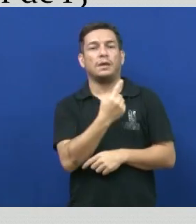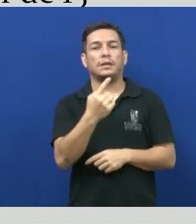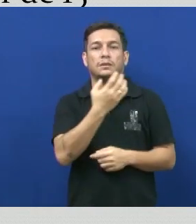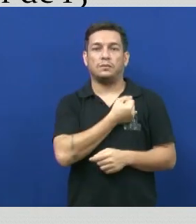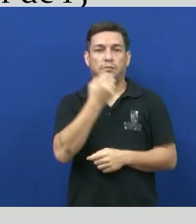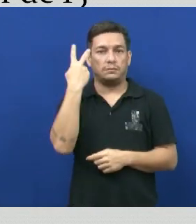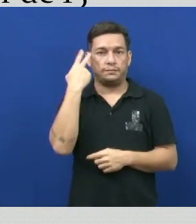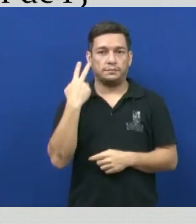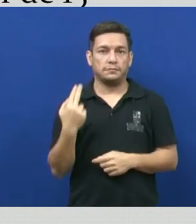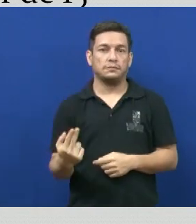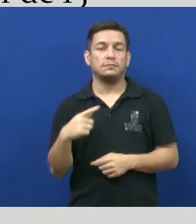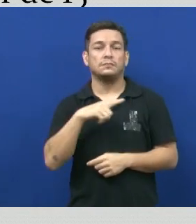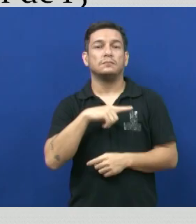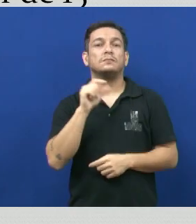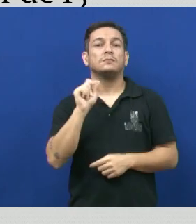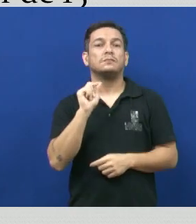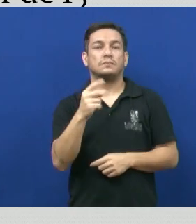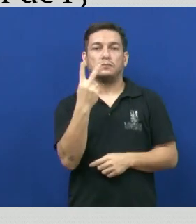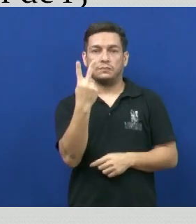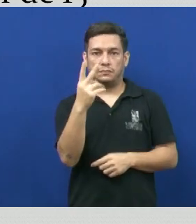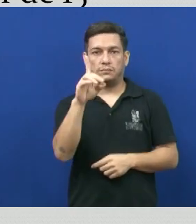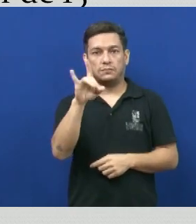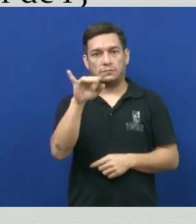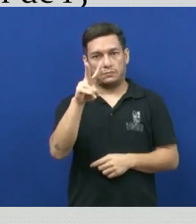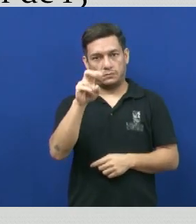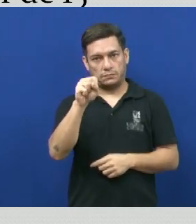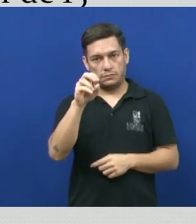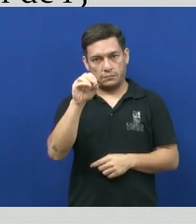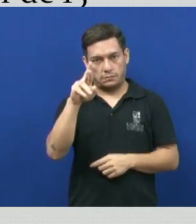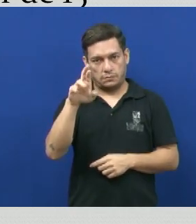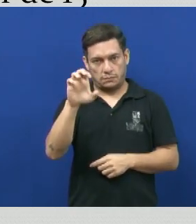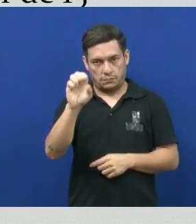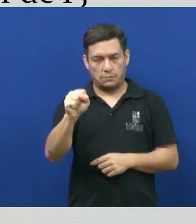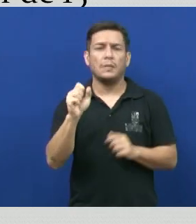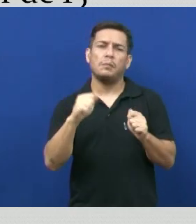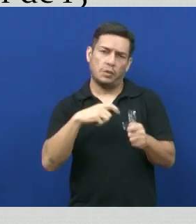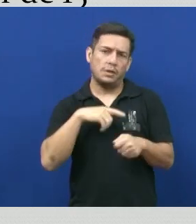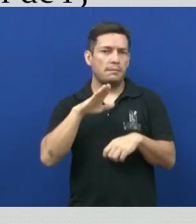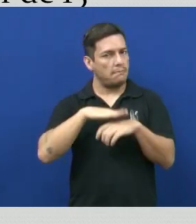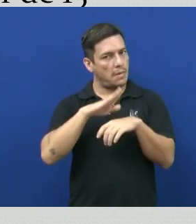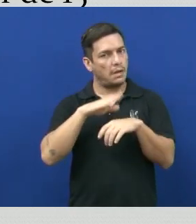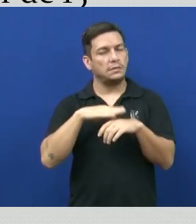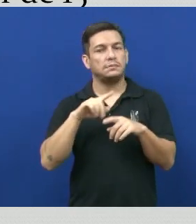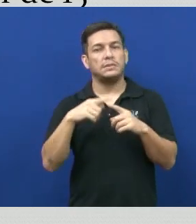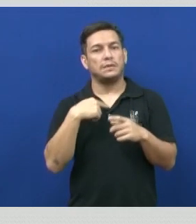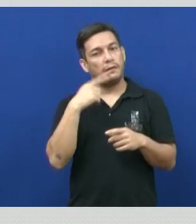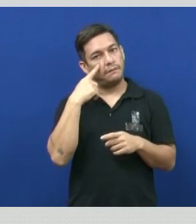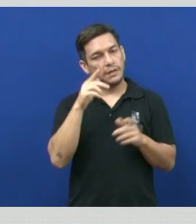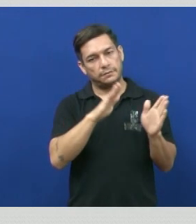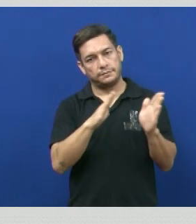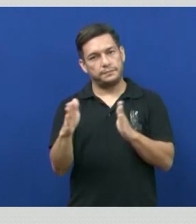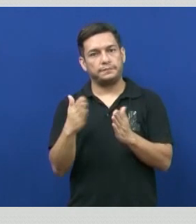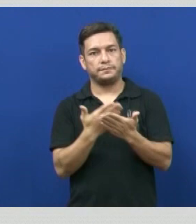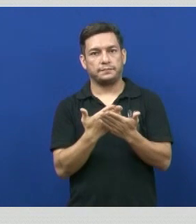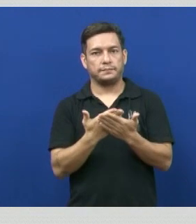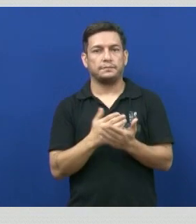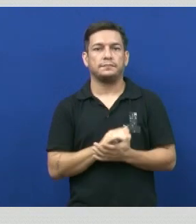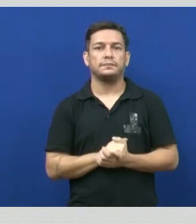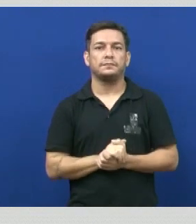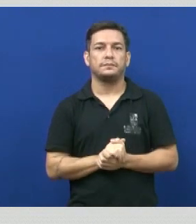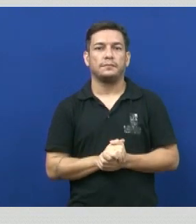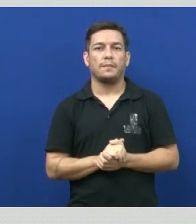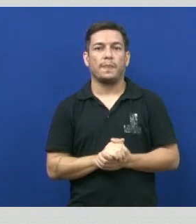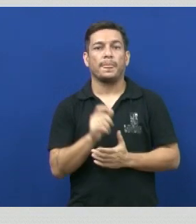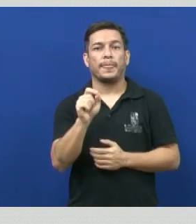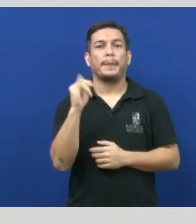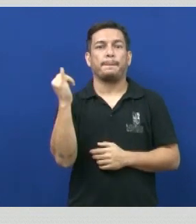natural tem pelo menos 2 divisores, tá bom? Pode haver mais também, a gente vai ver no decorrer da aula. O